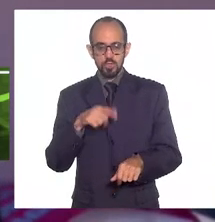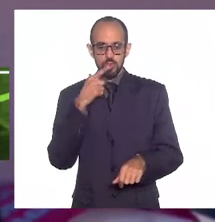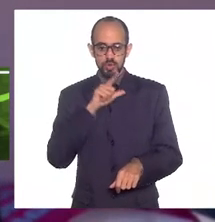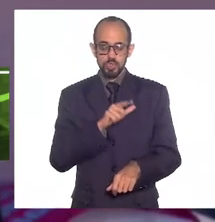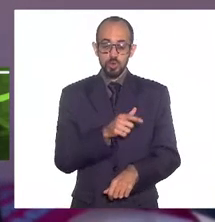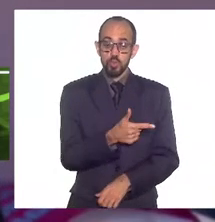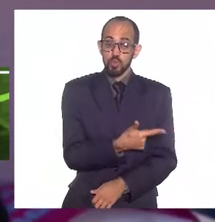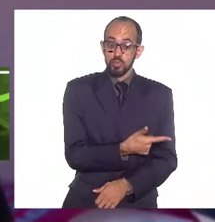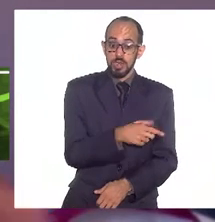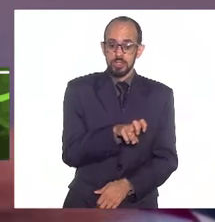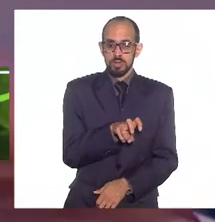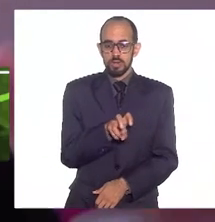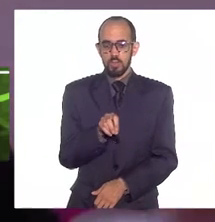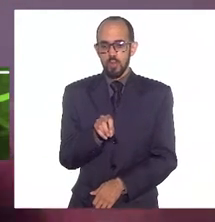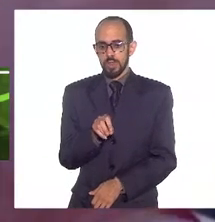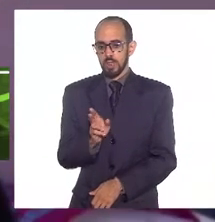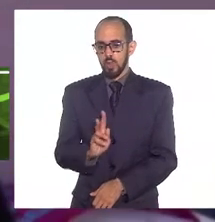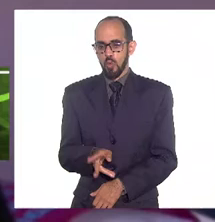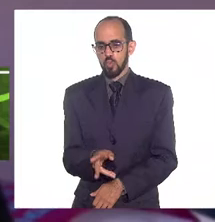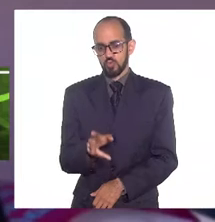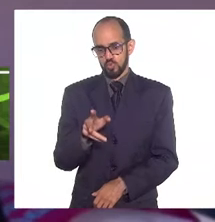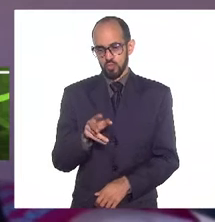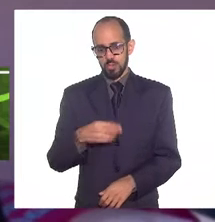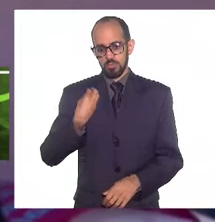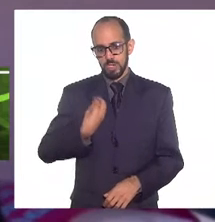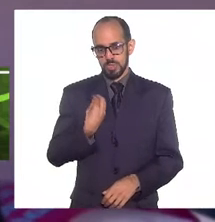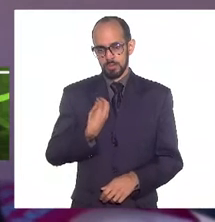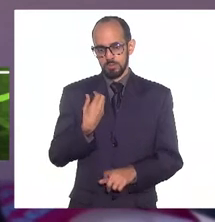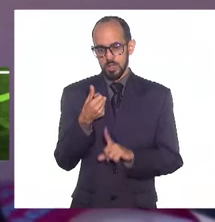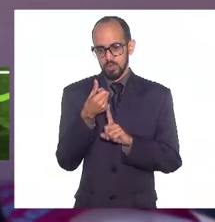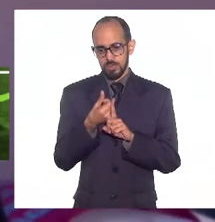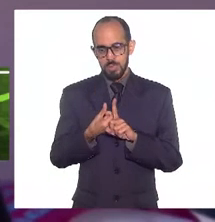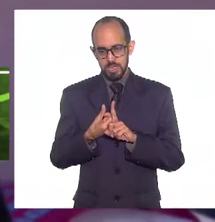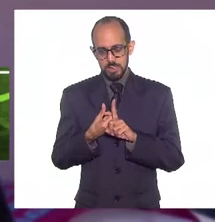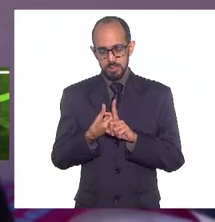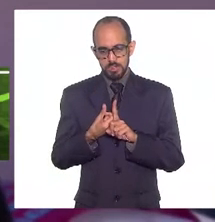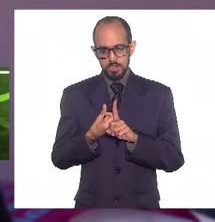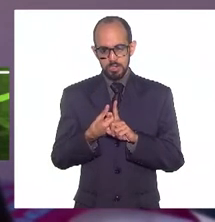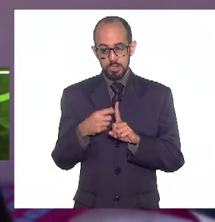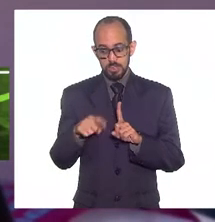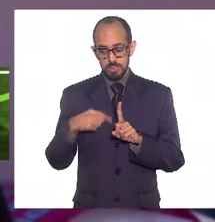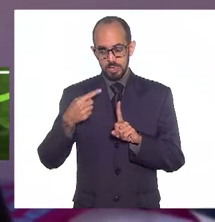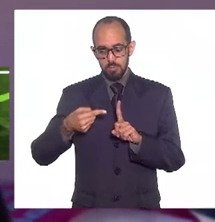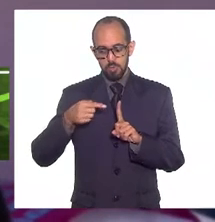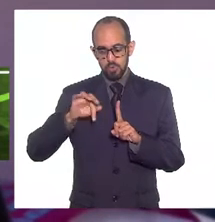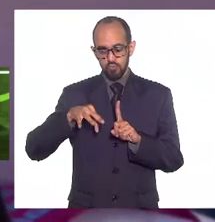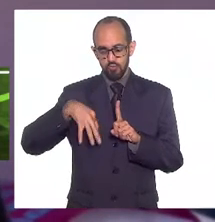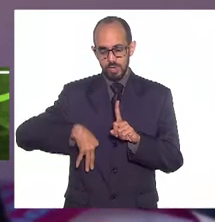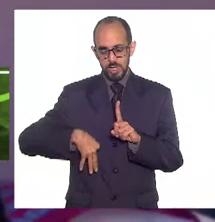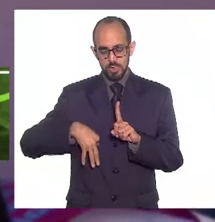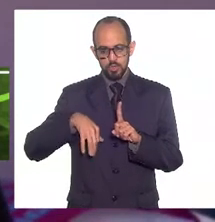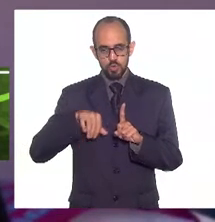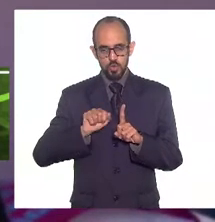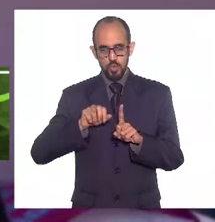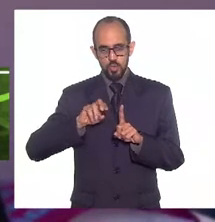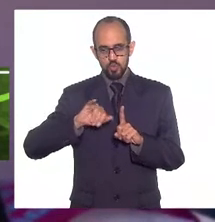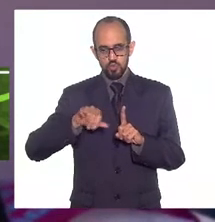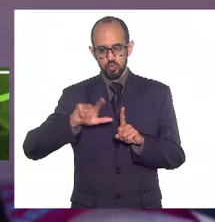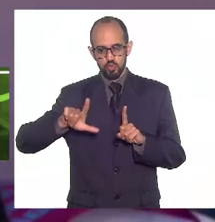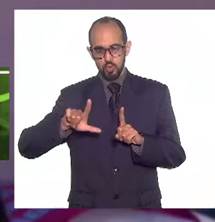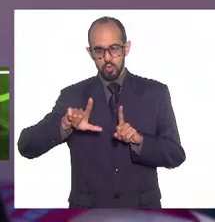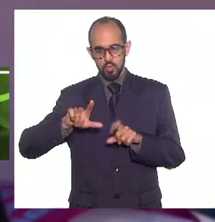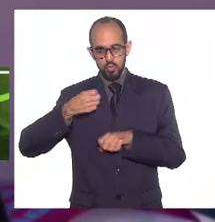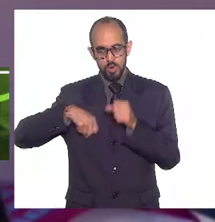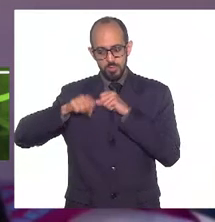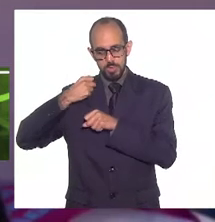participando no semestre depois depois desse semestre em julho a gente